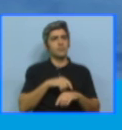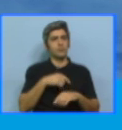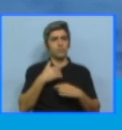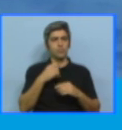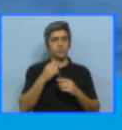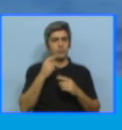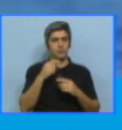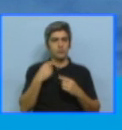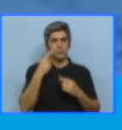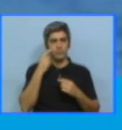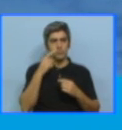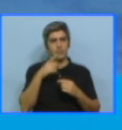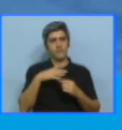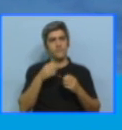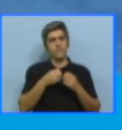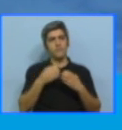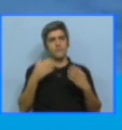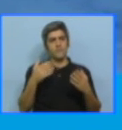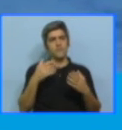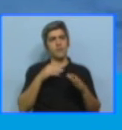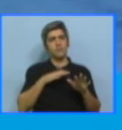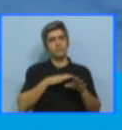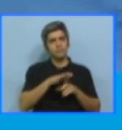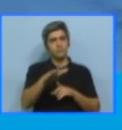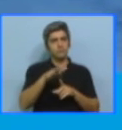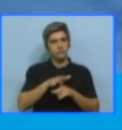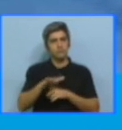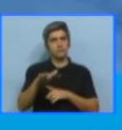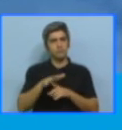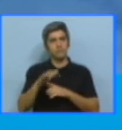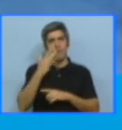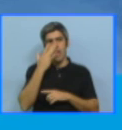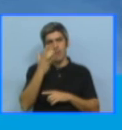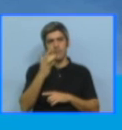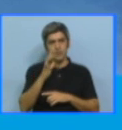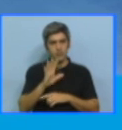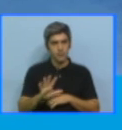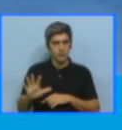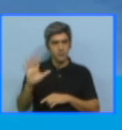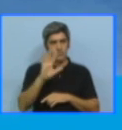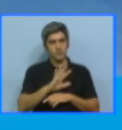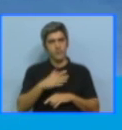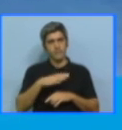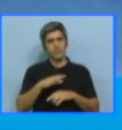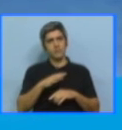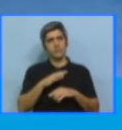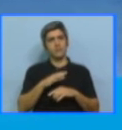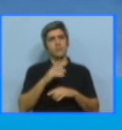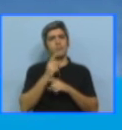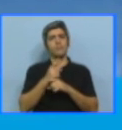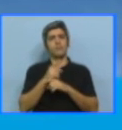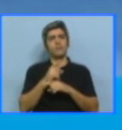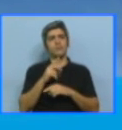decidido alargar a presença missionária na África, portanto, sair daquilo que era